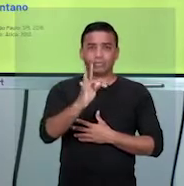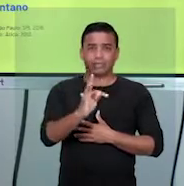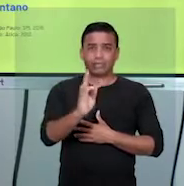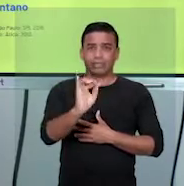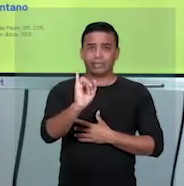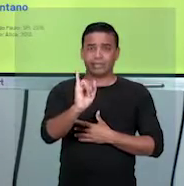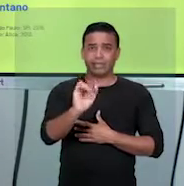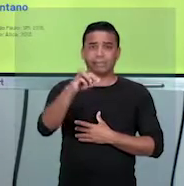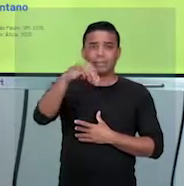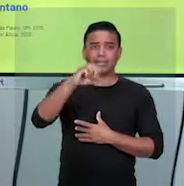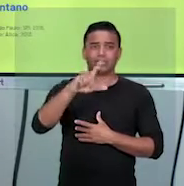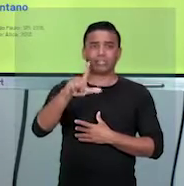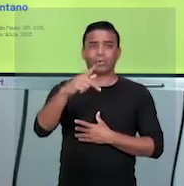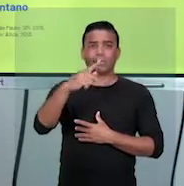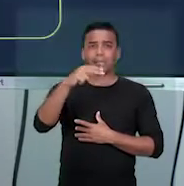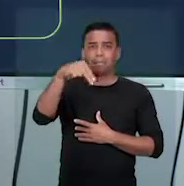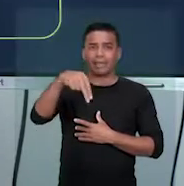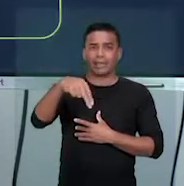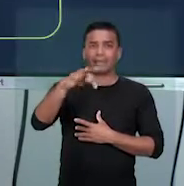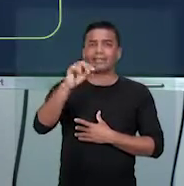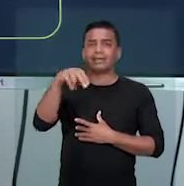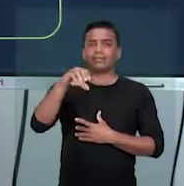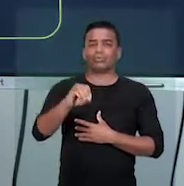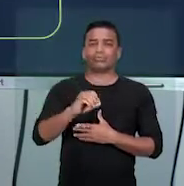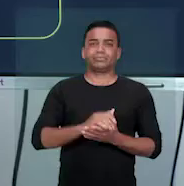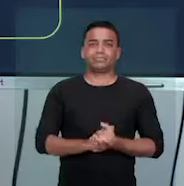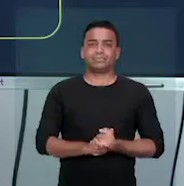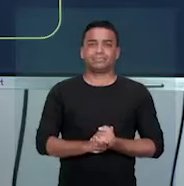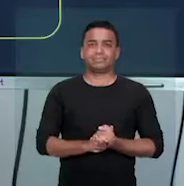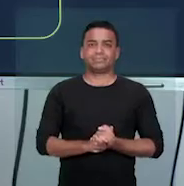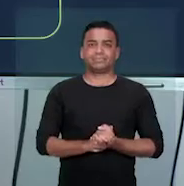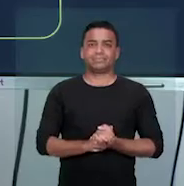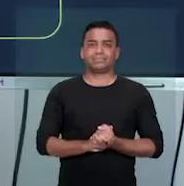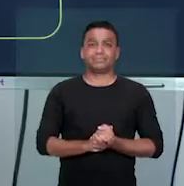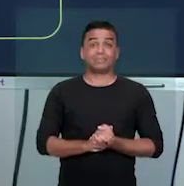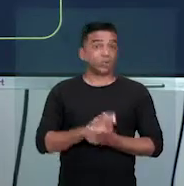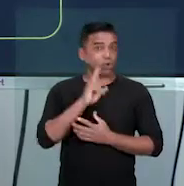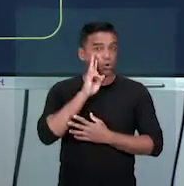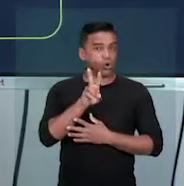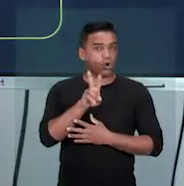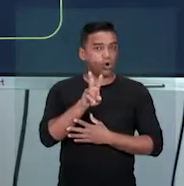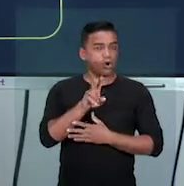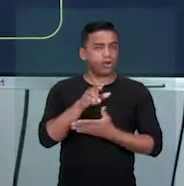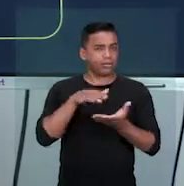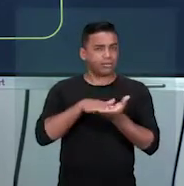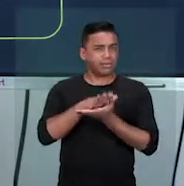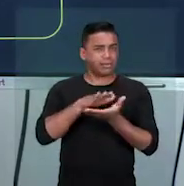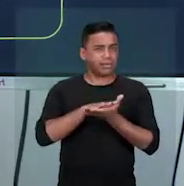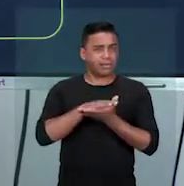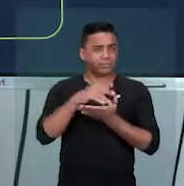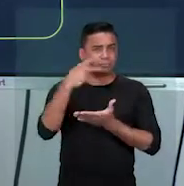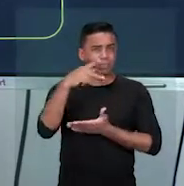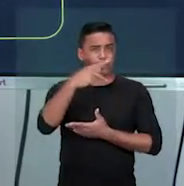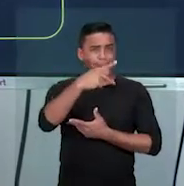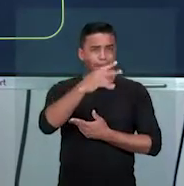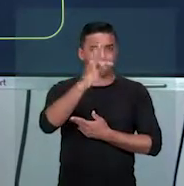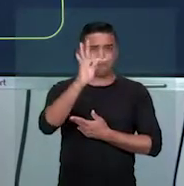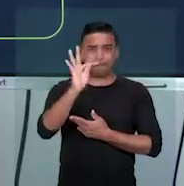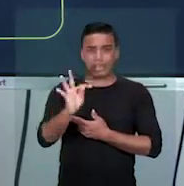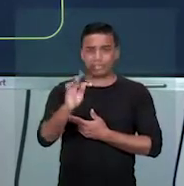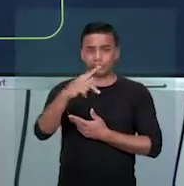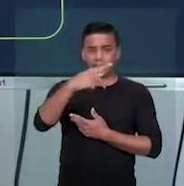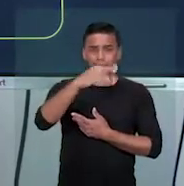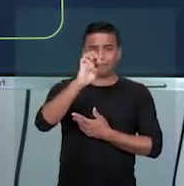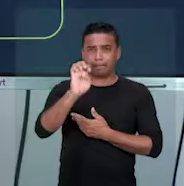2,2,4-trimetilpentano, segundo a IUPAC. Bom, então olha só, no apostila de vocês, no PET de vocês, nós